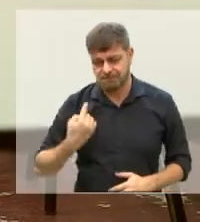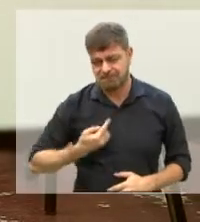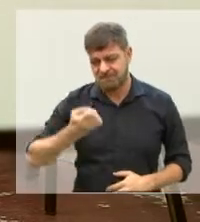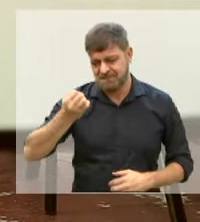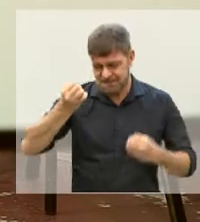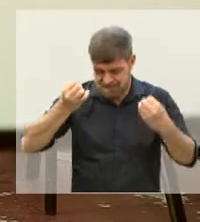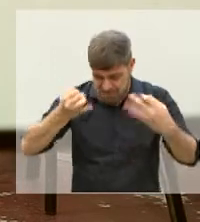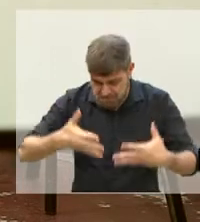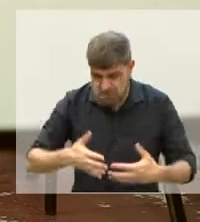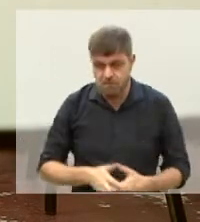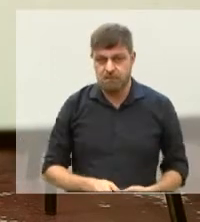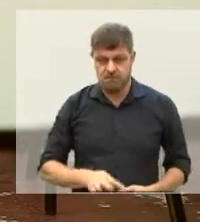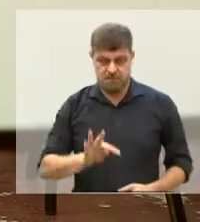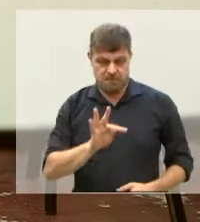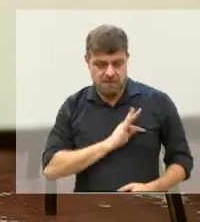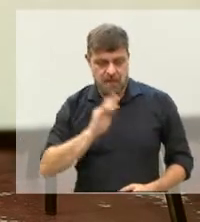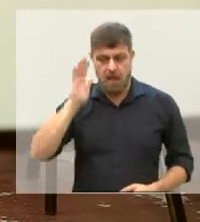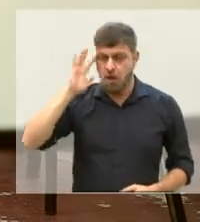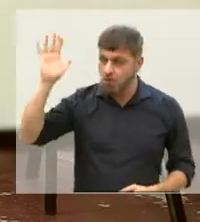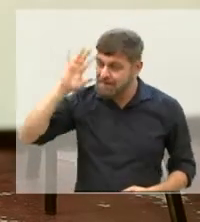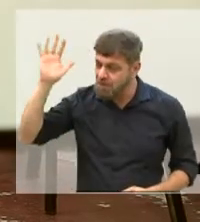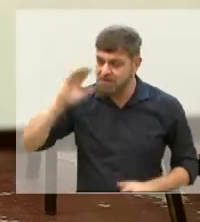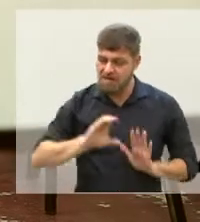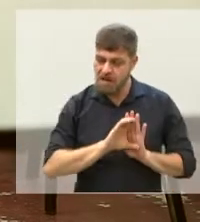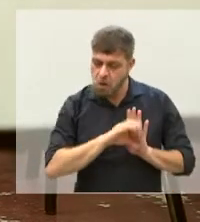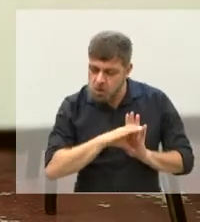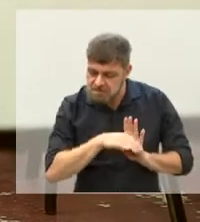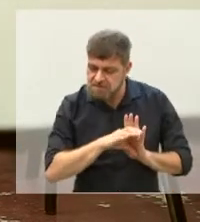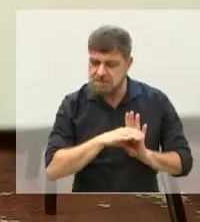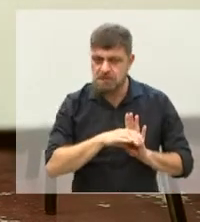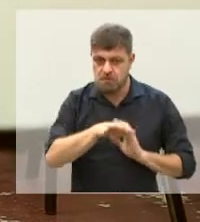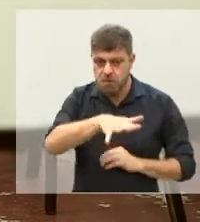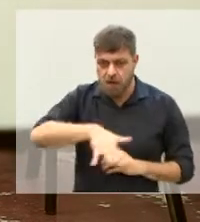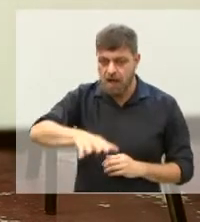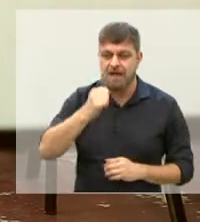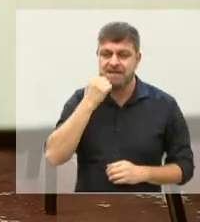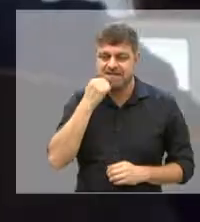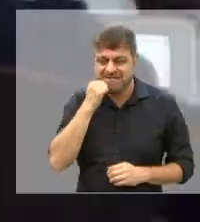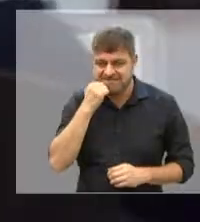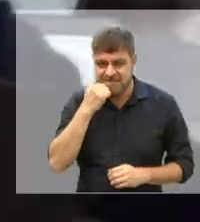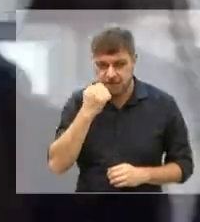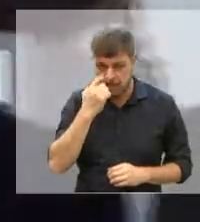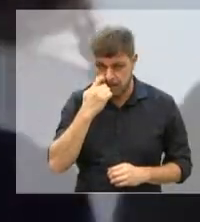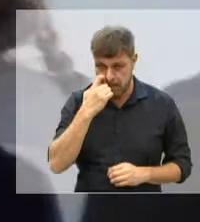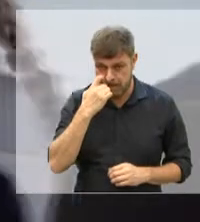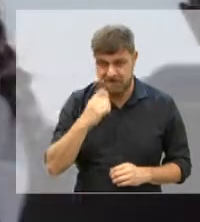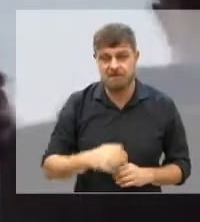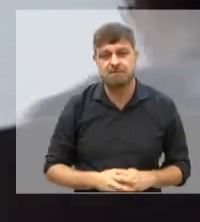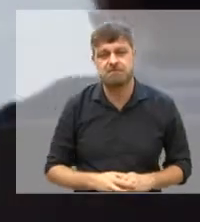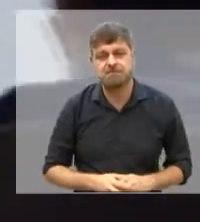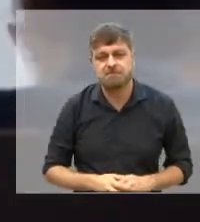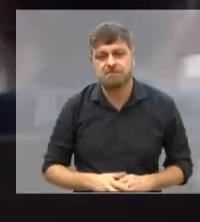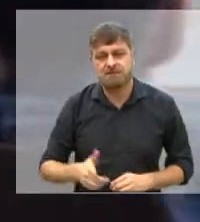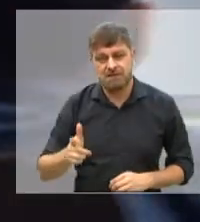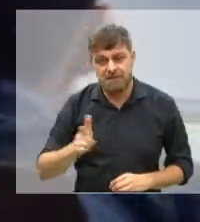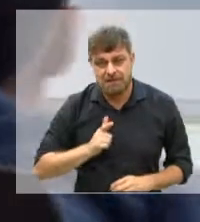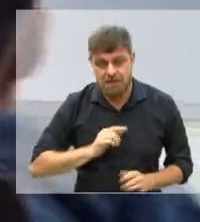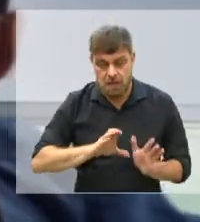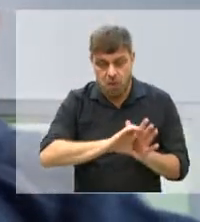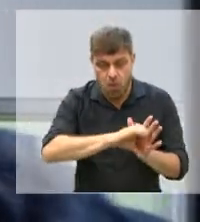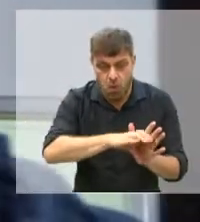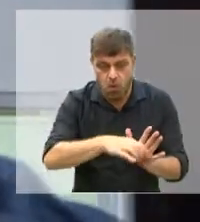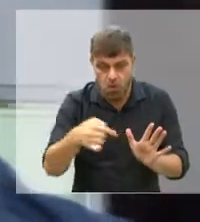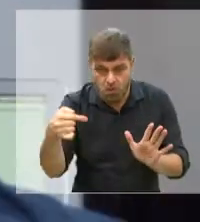pensando em técnico ou teorias consolidadas, né, pensando em outros campos que não só o campo de exatas, né, existem conceitos que